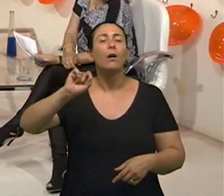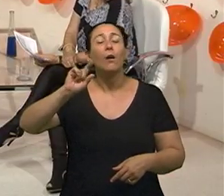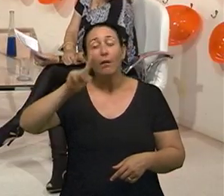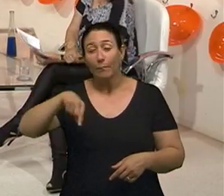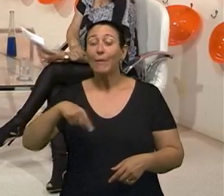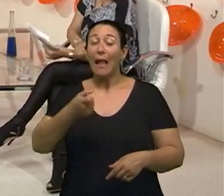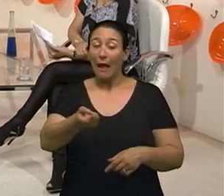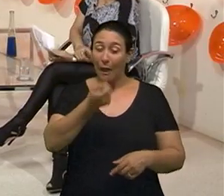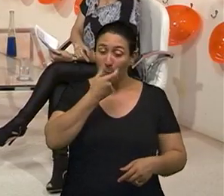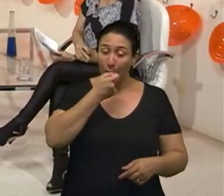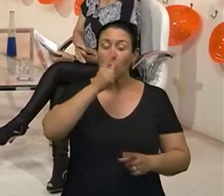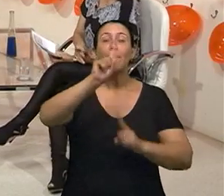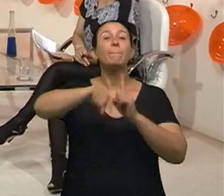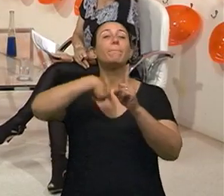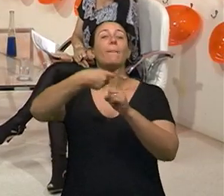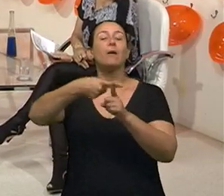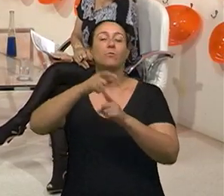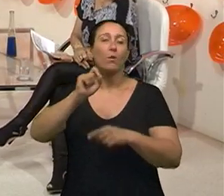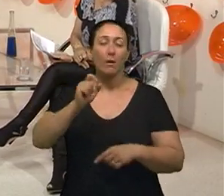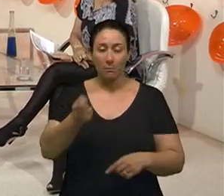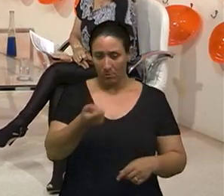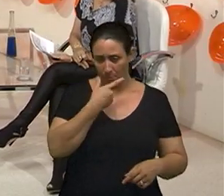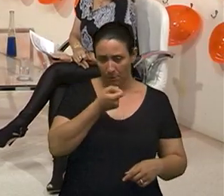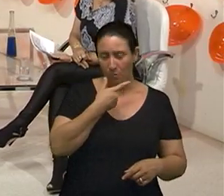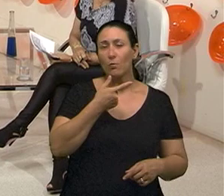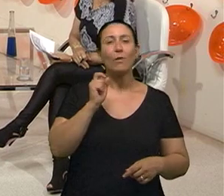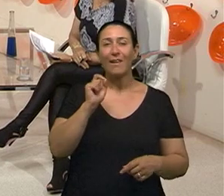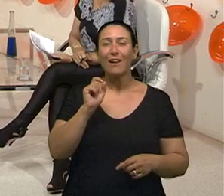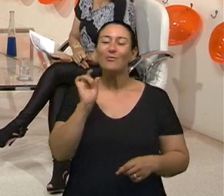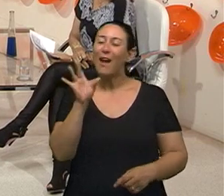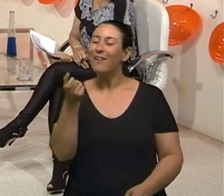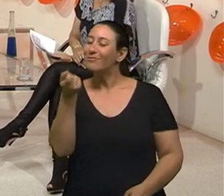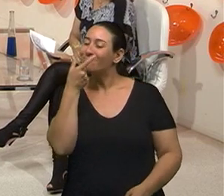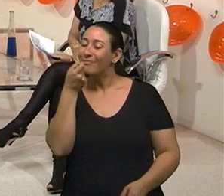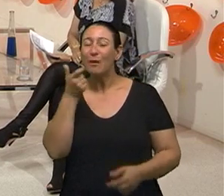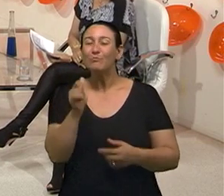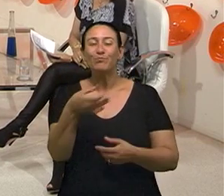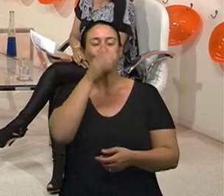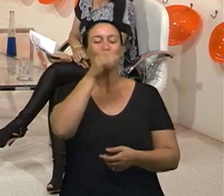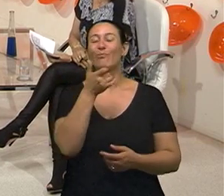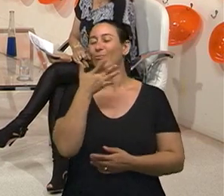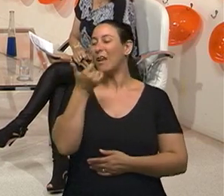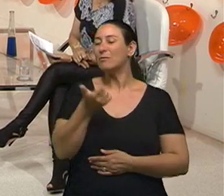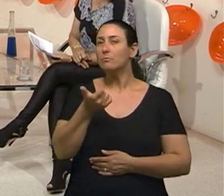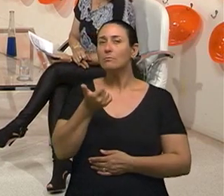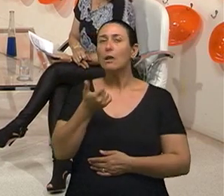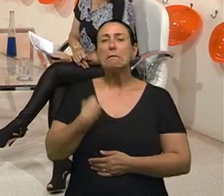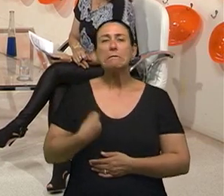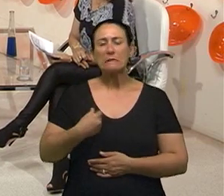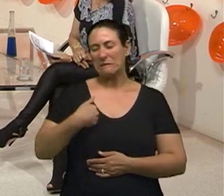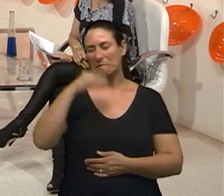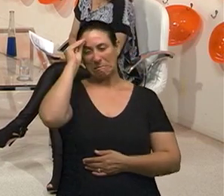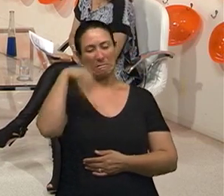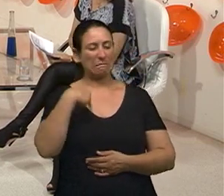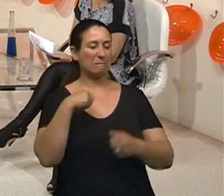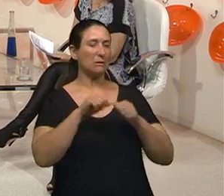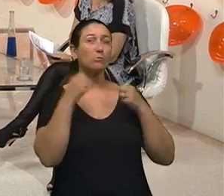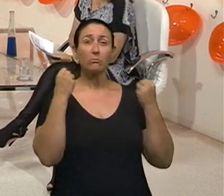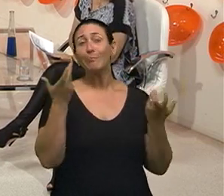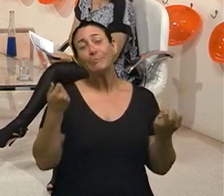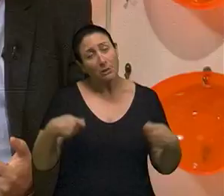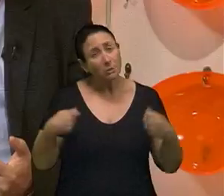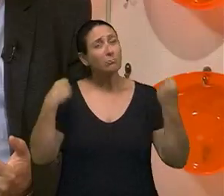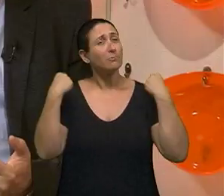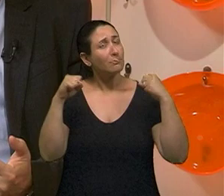que além dos remédios que Di é mais fácil tomar um comprimidinho com gole d'água do que mudar um hábito de vida e começar a fazer um exercício